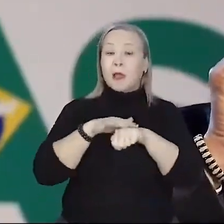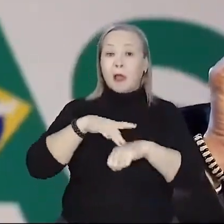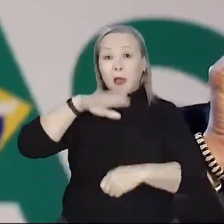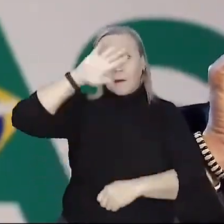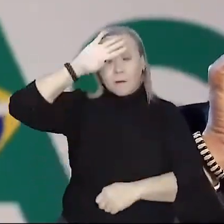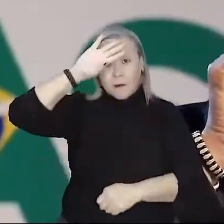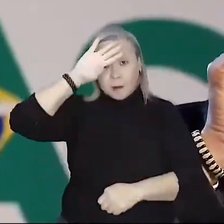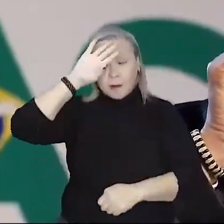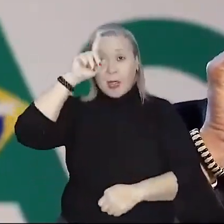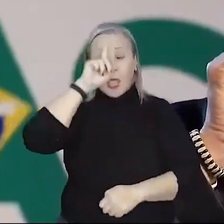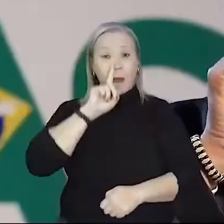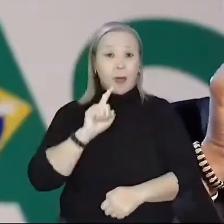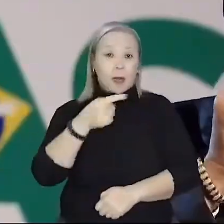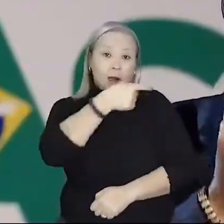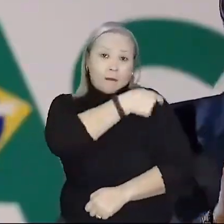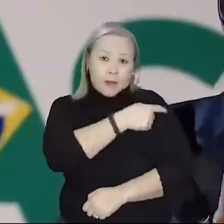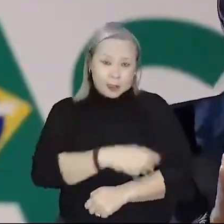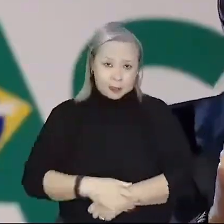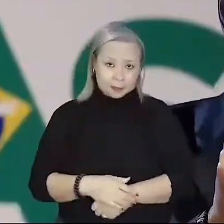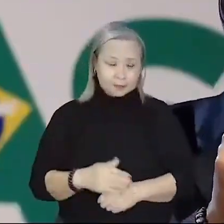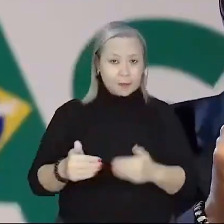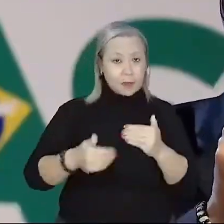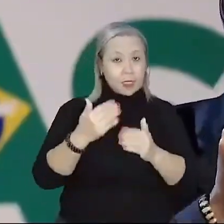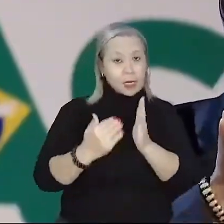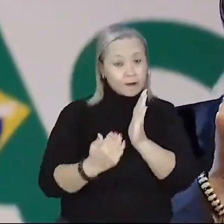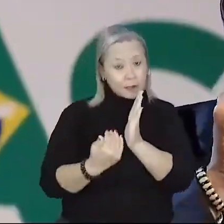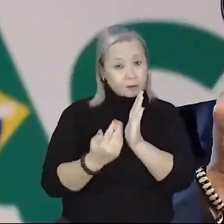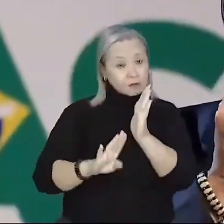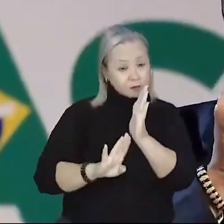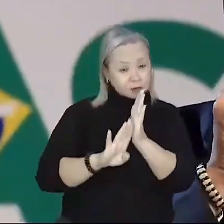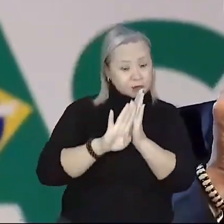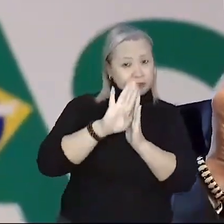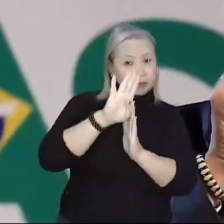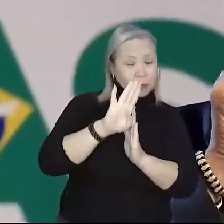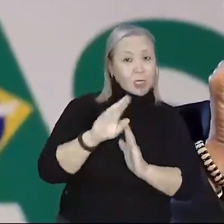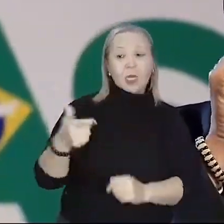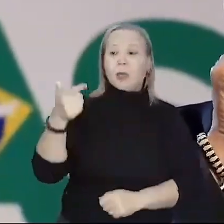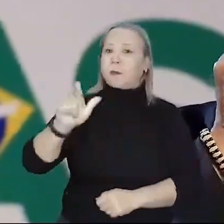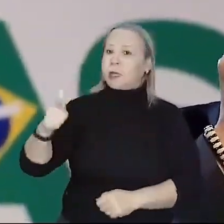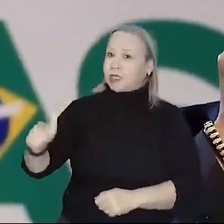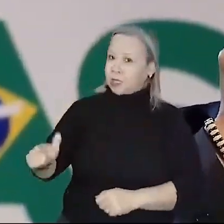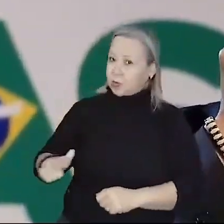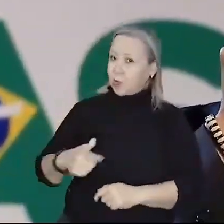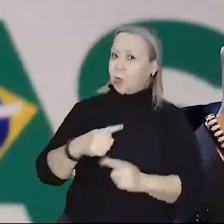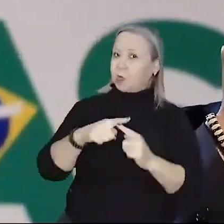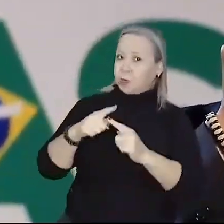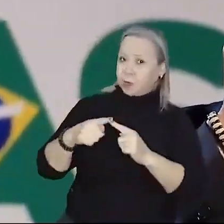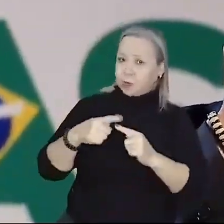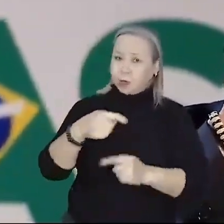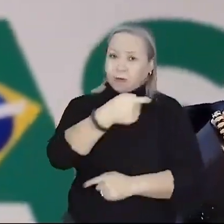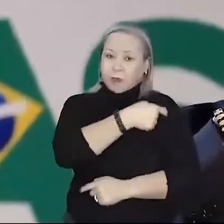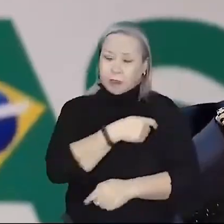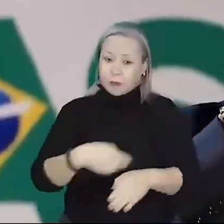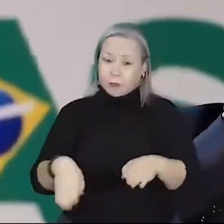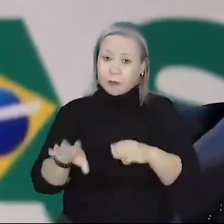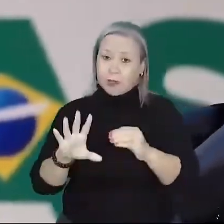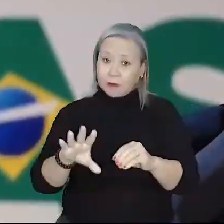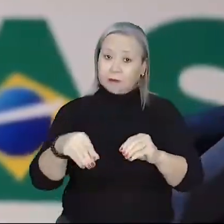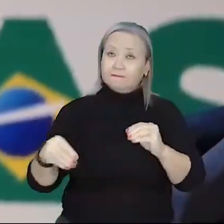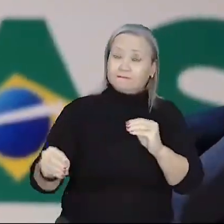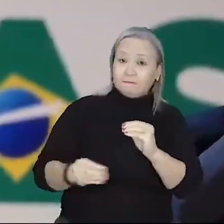estratégia de expansão e aquela vinha progressivamente subindo. Mas todas as demais vacinas estavam dentro da meta.